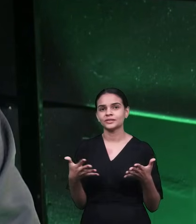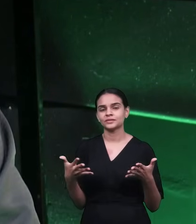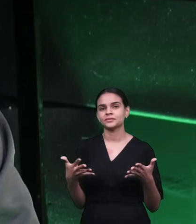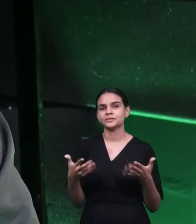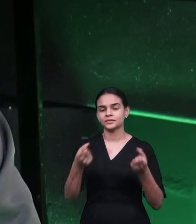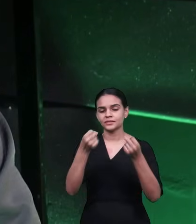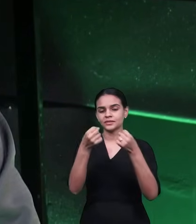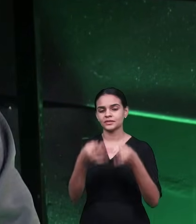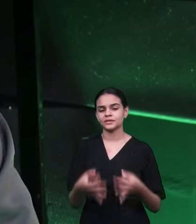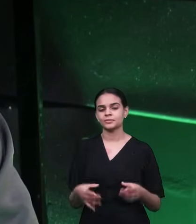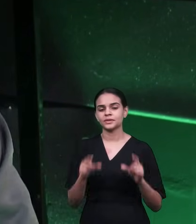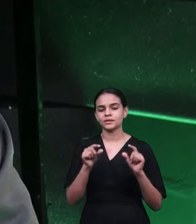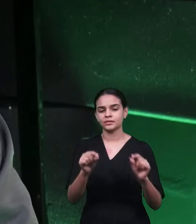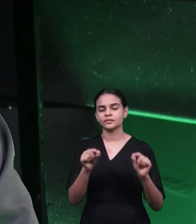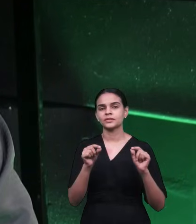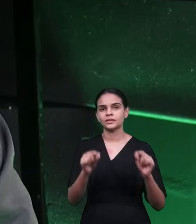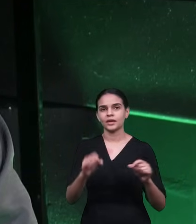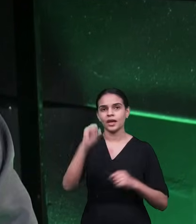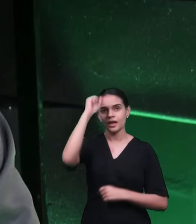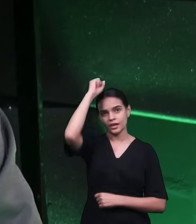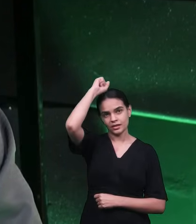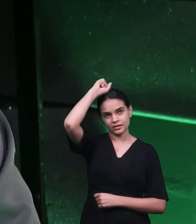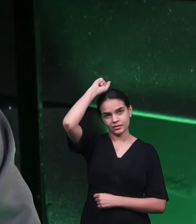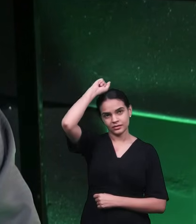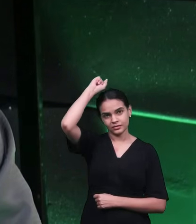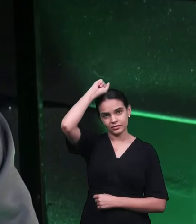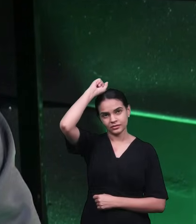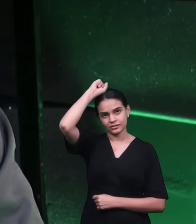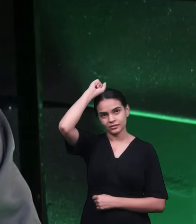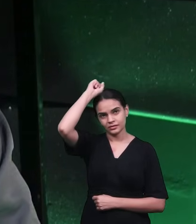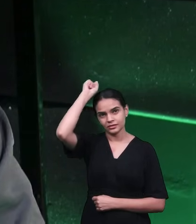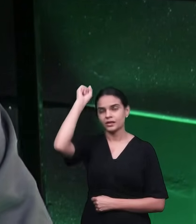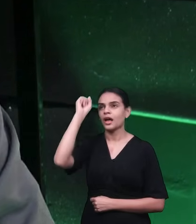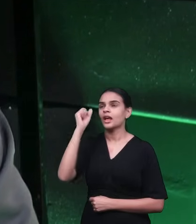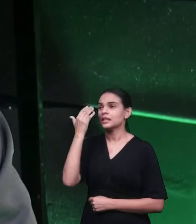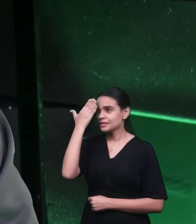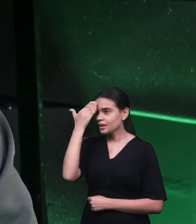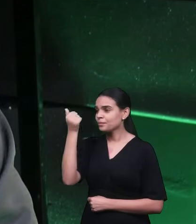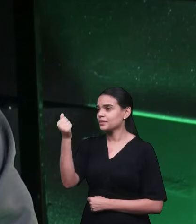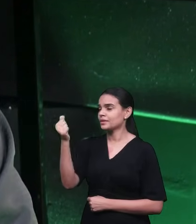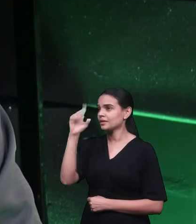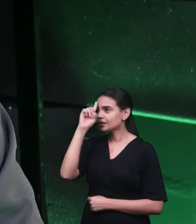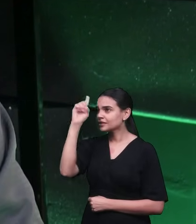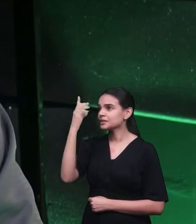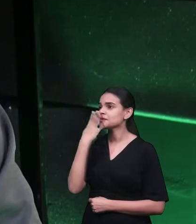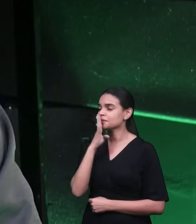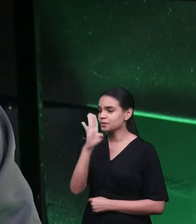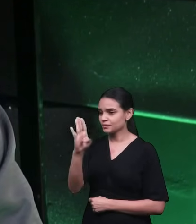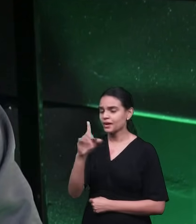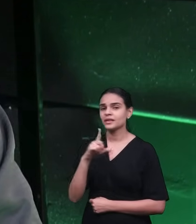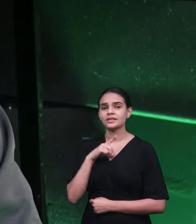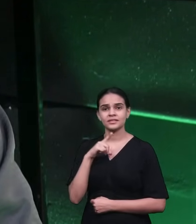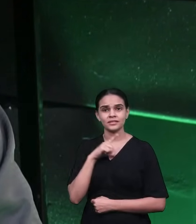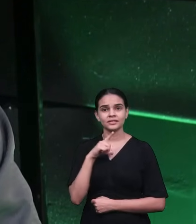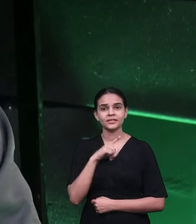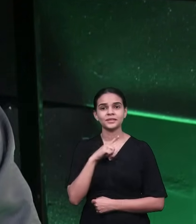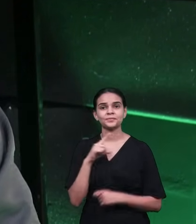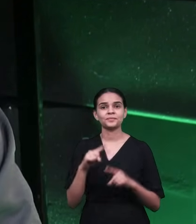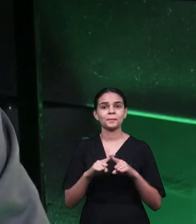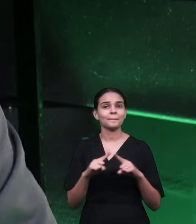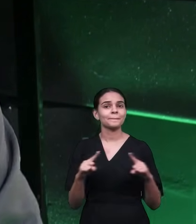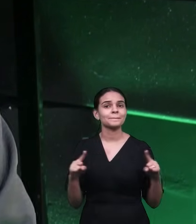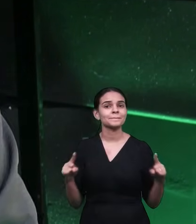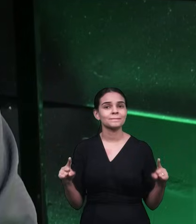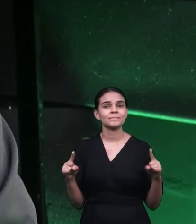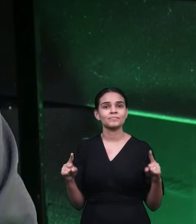porque Sarai, né, até aquele momento, ela escutou essa promessa de Deus. Mas aí, ela